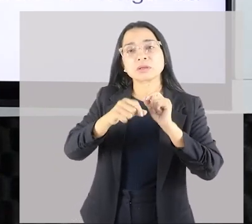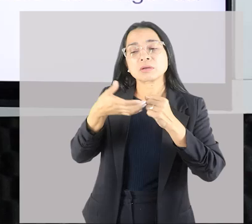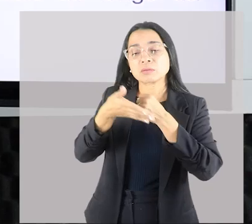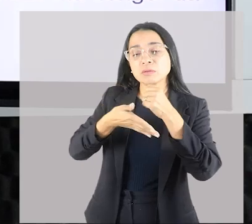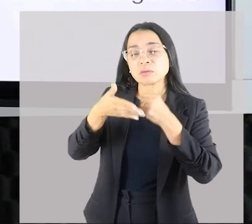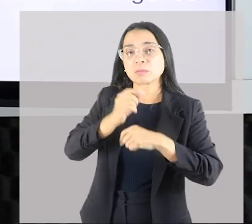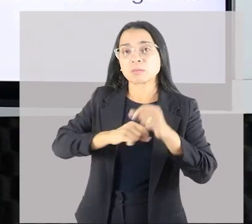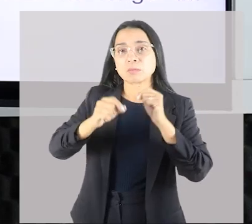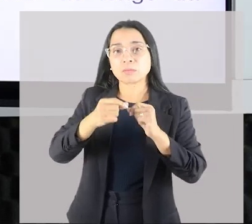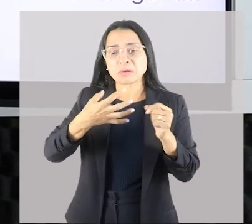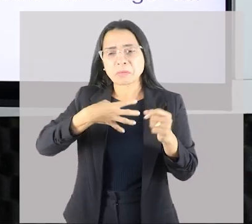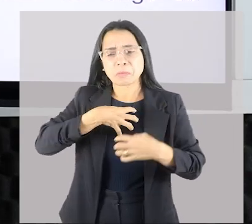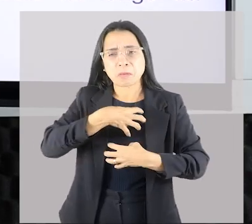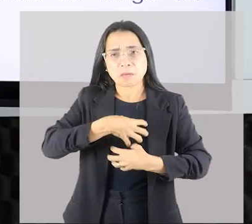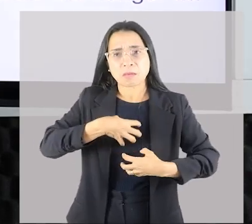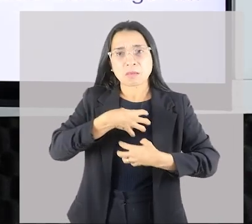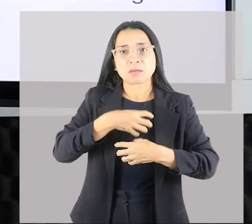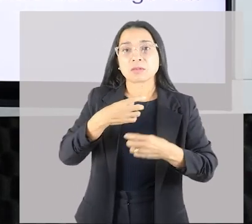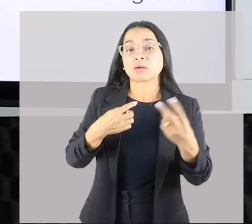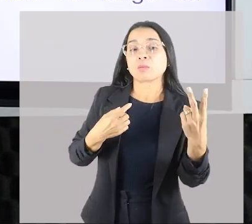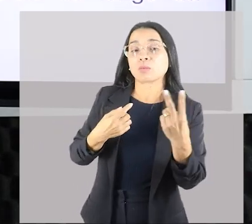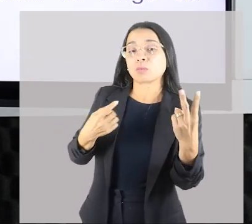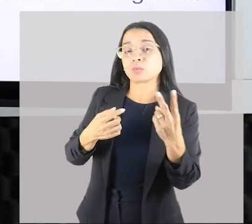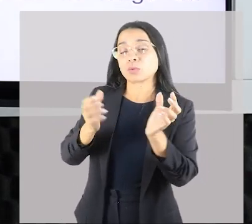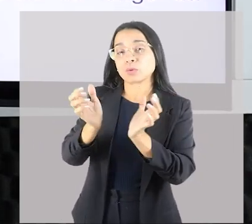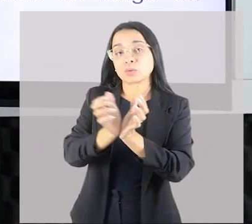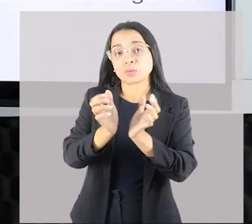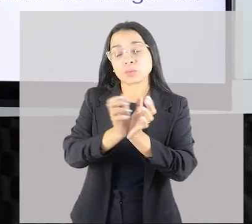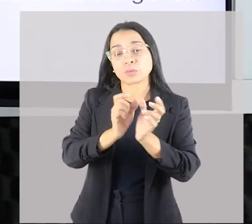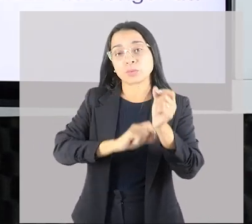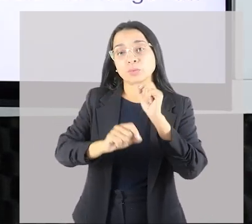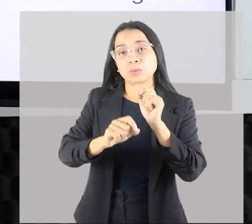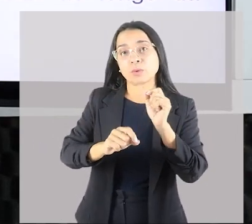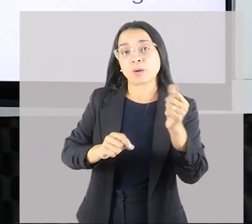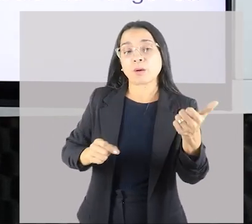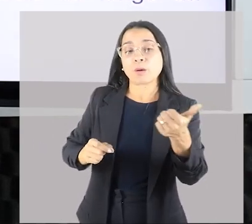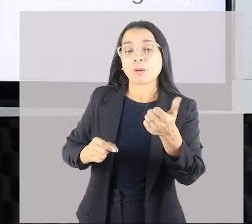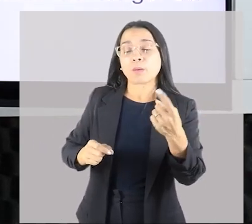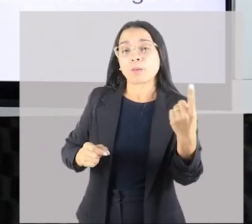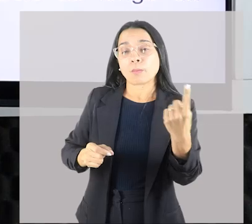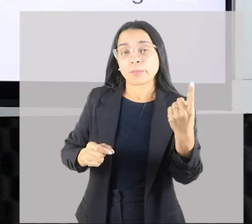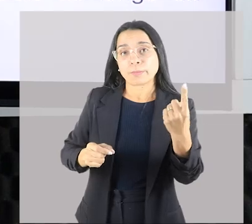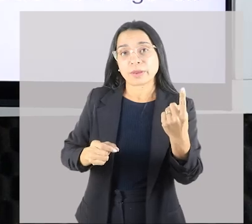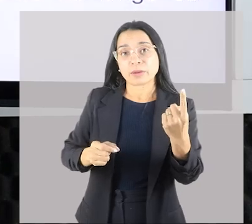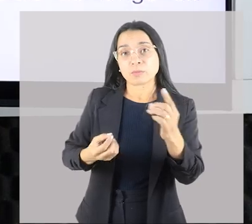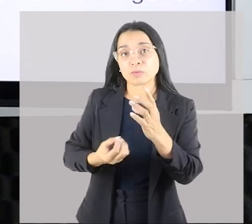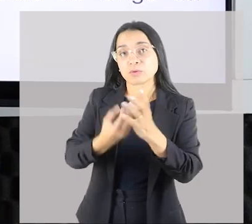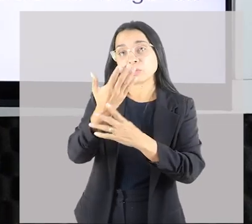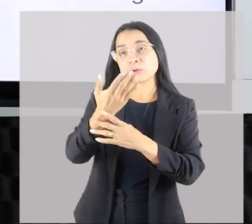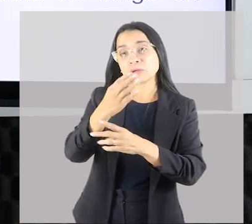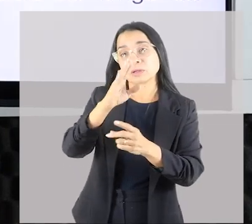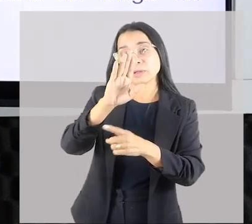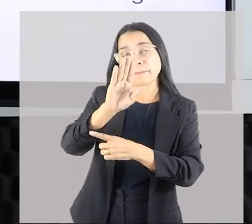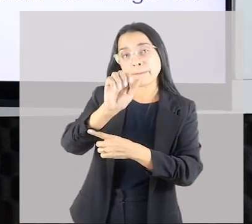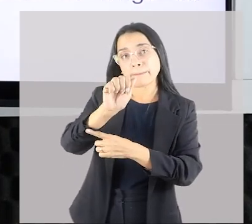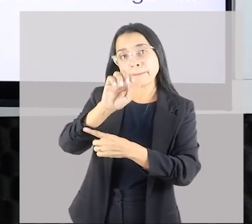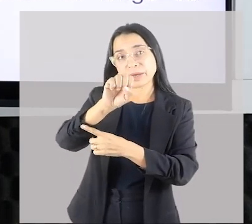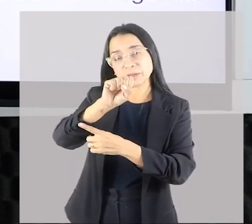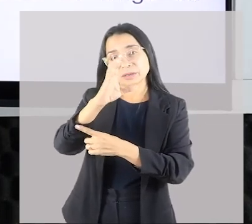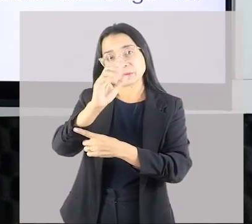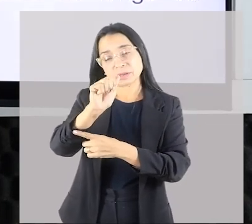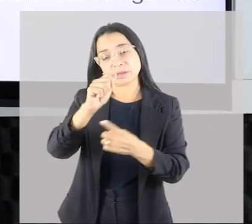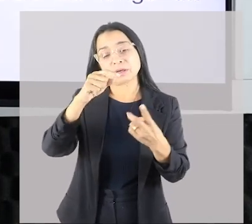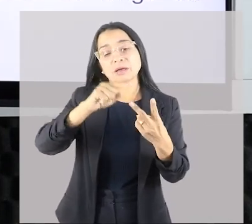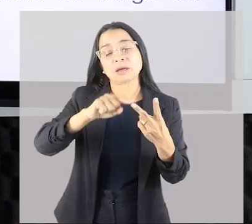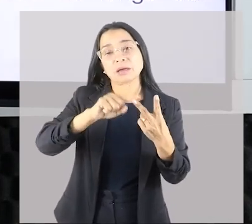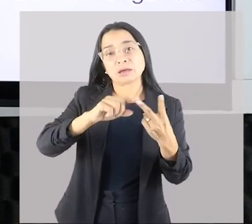tá certo, de insatisfação, dois grupos. O grupo de origem basca e o grupo de origem catalã. O que esses grupos étnicos